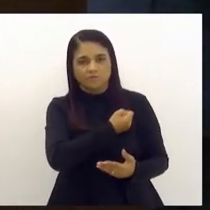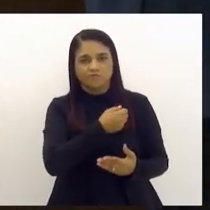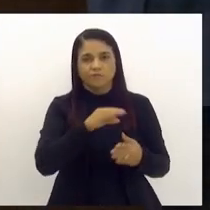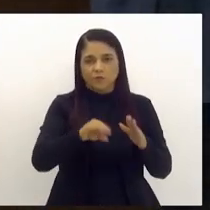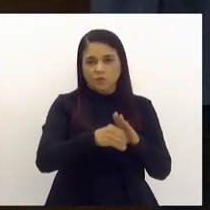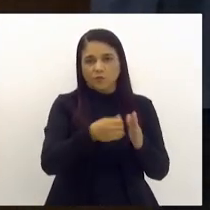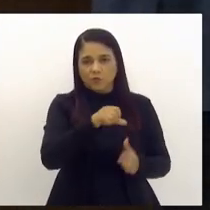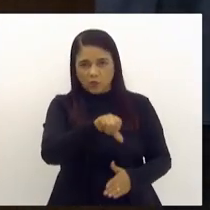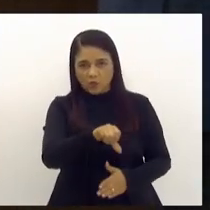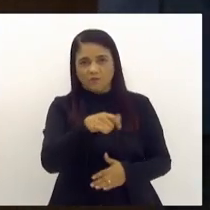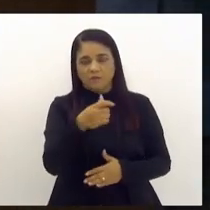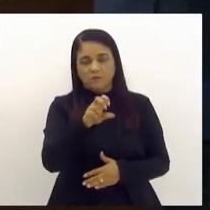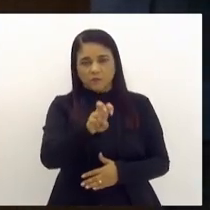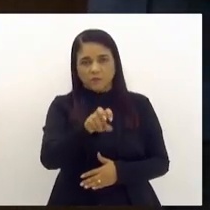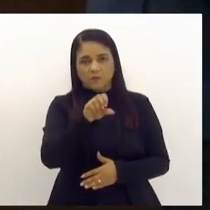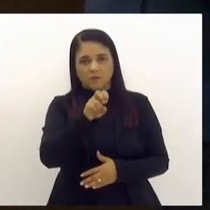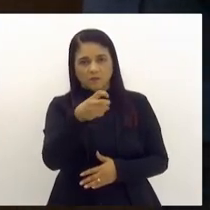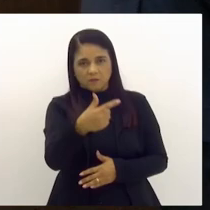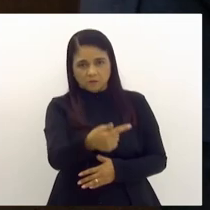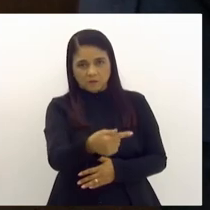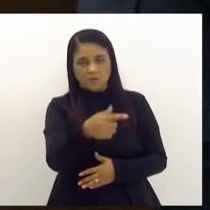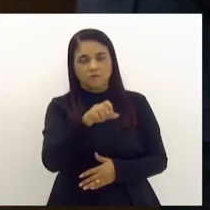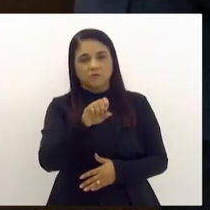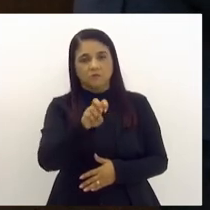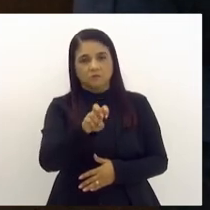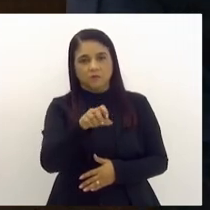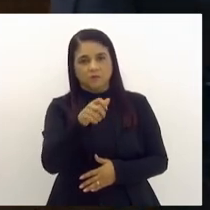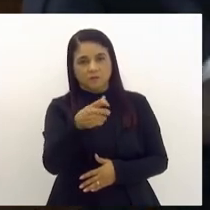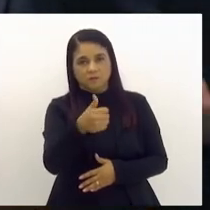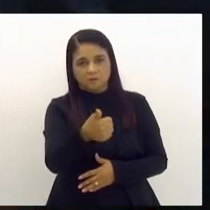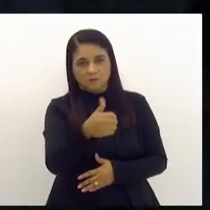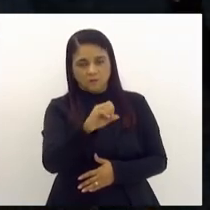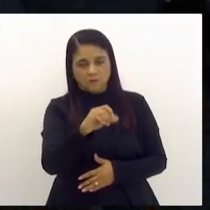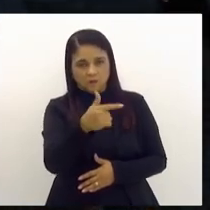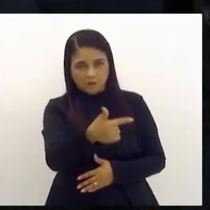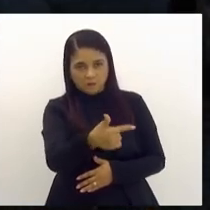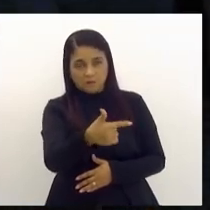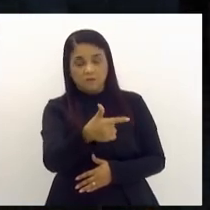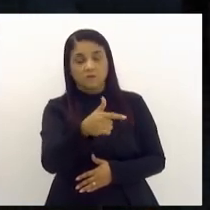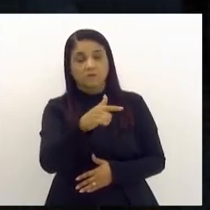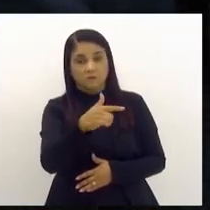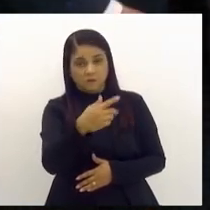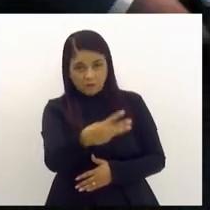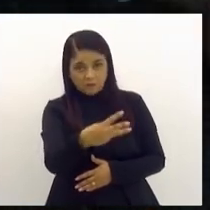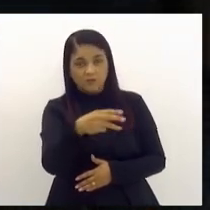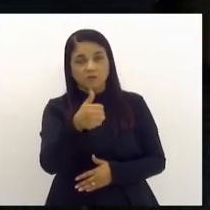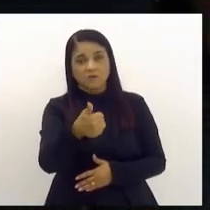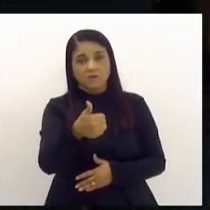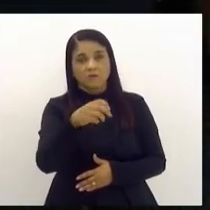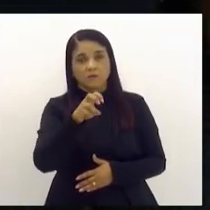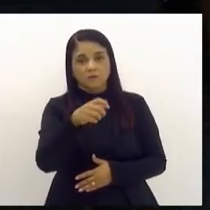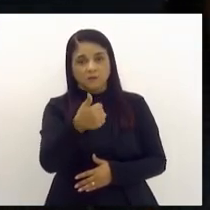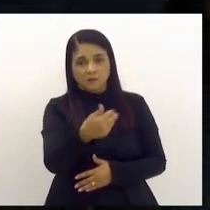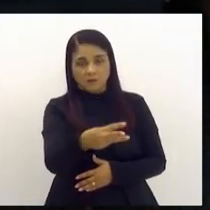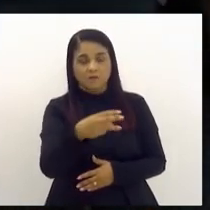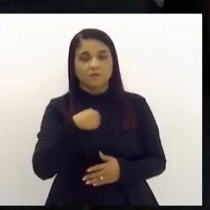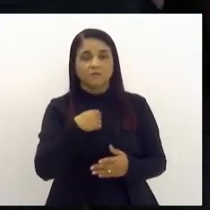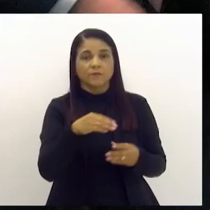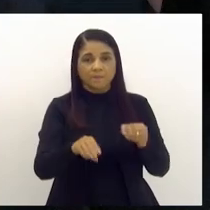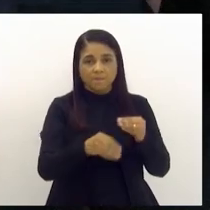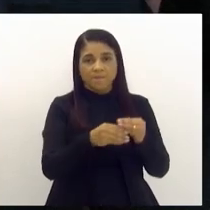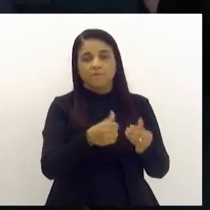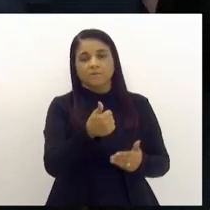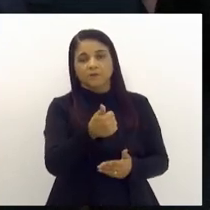números 38, 52, 57, 103 e 113. Pela aprovação da emenda número 33,